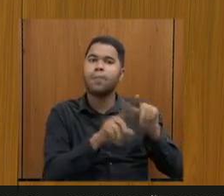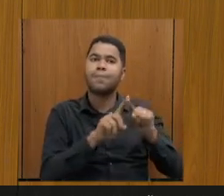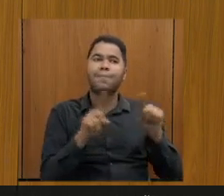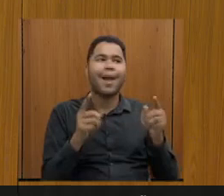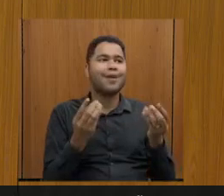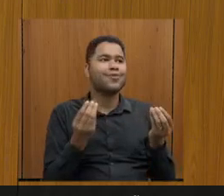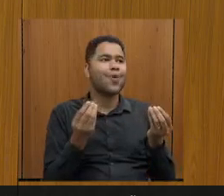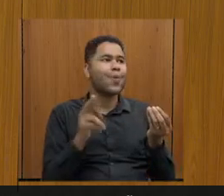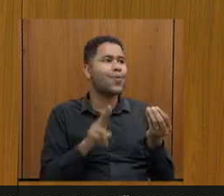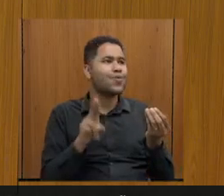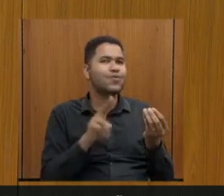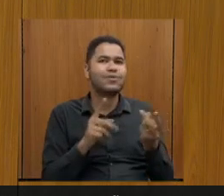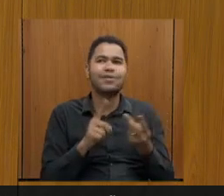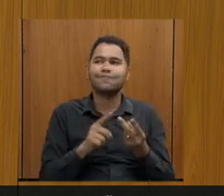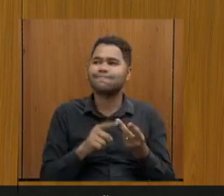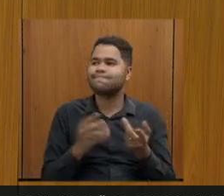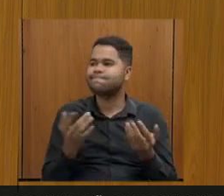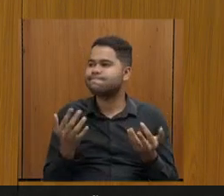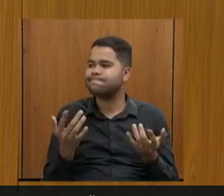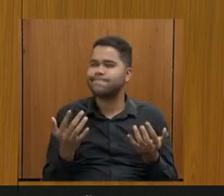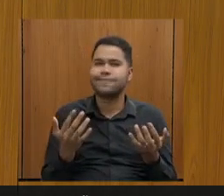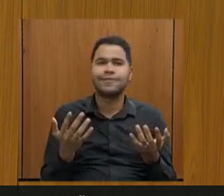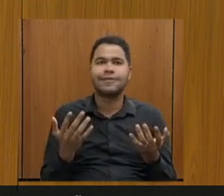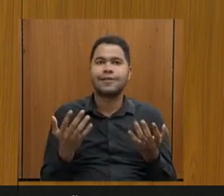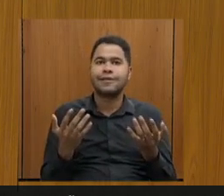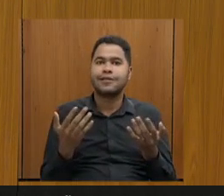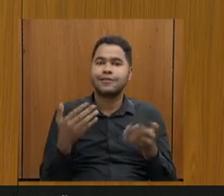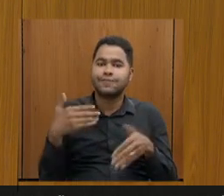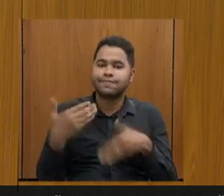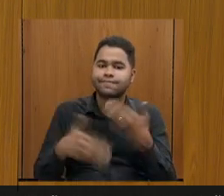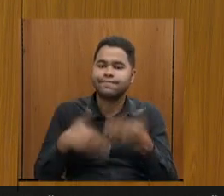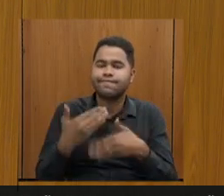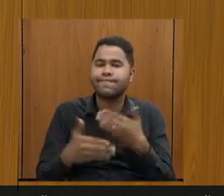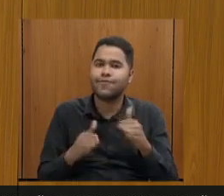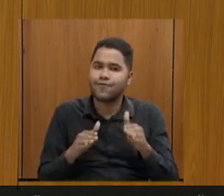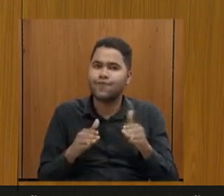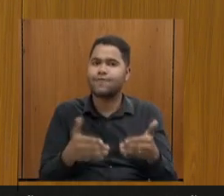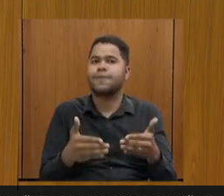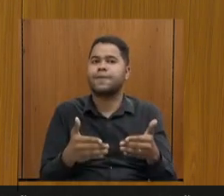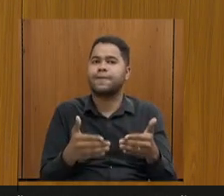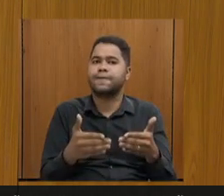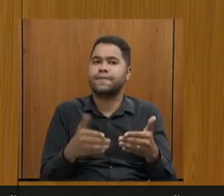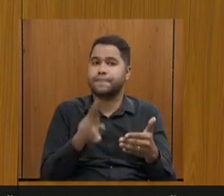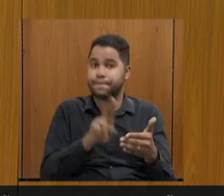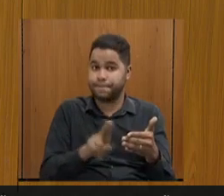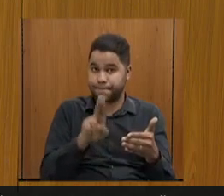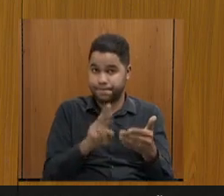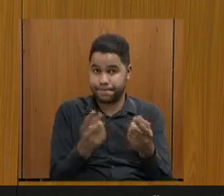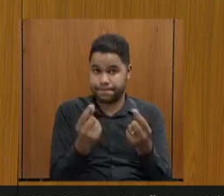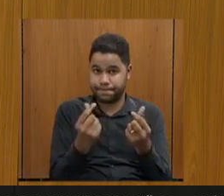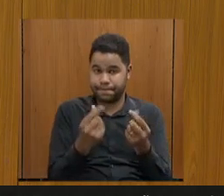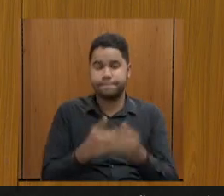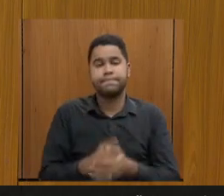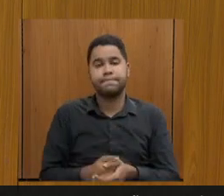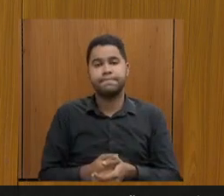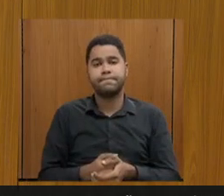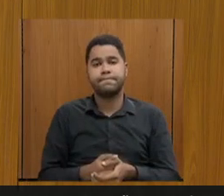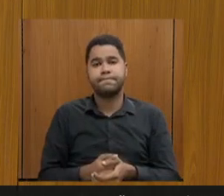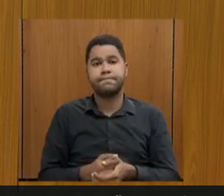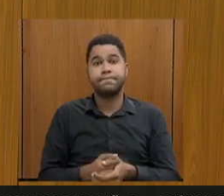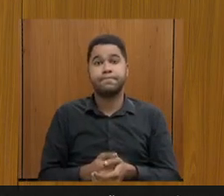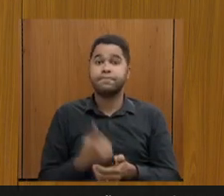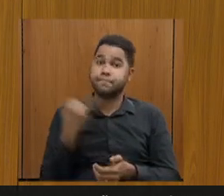sabem como aplicar não tem condição de trabalhar em prol daquela aplicação desse custam